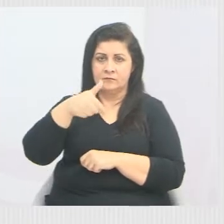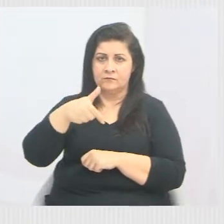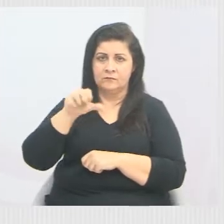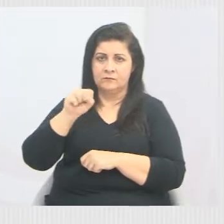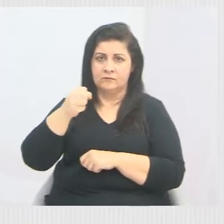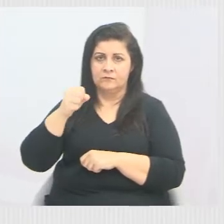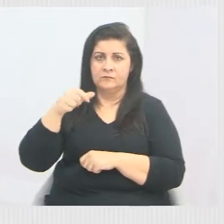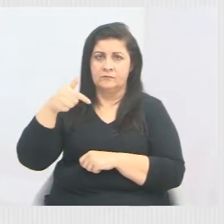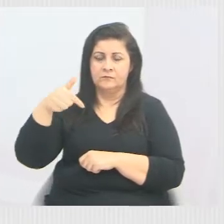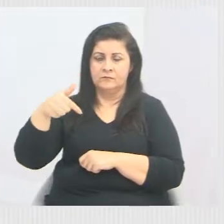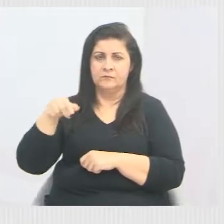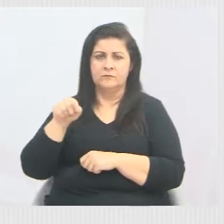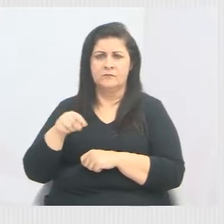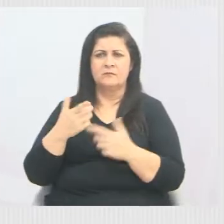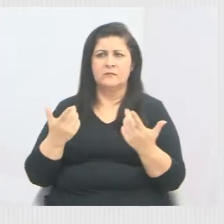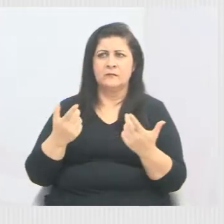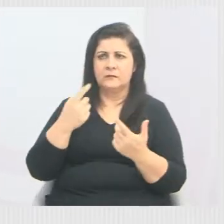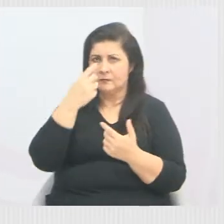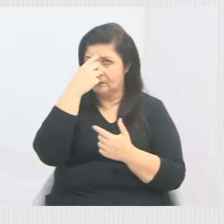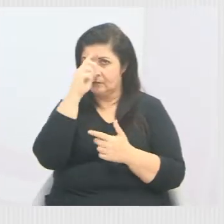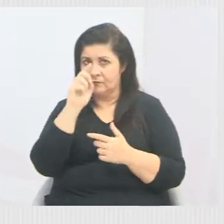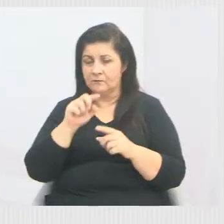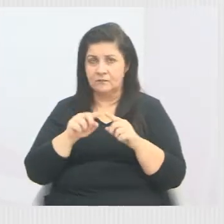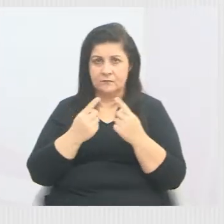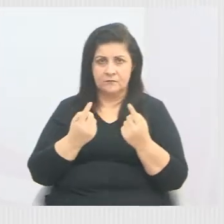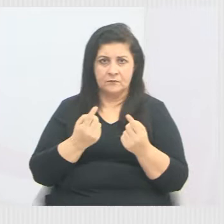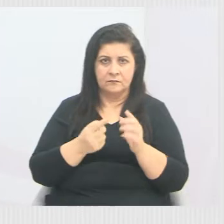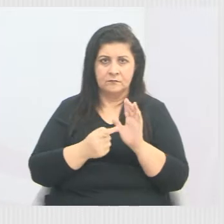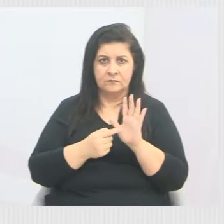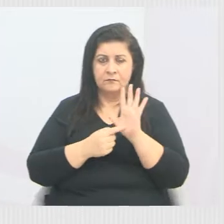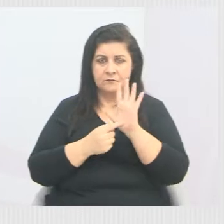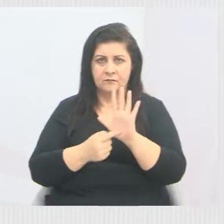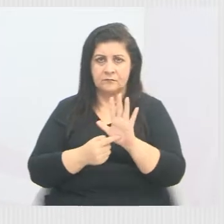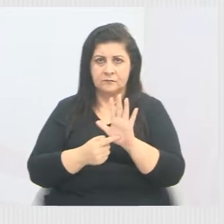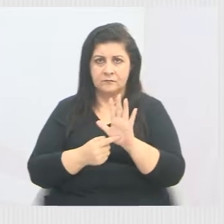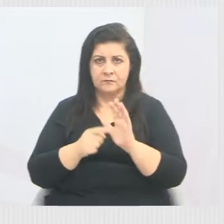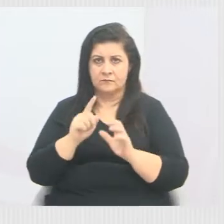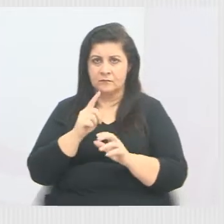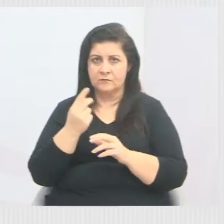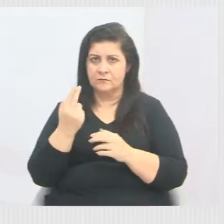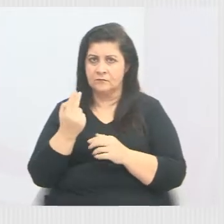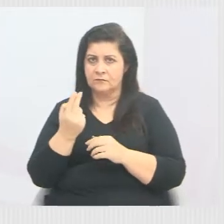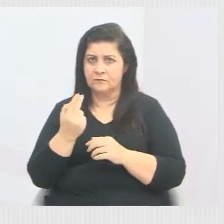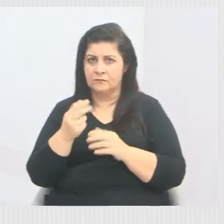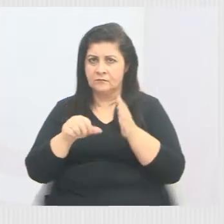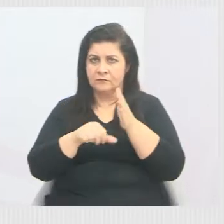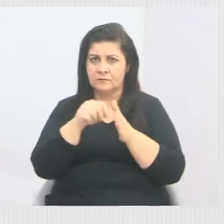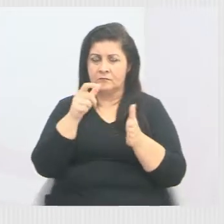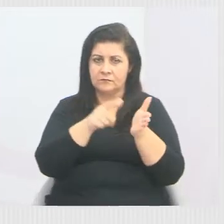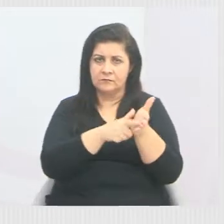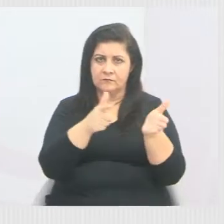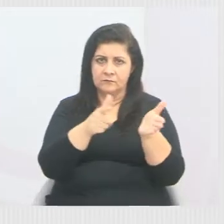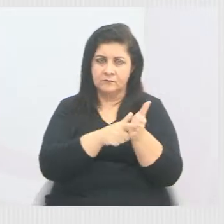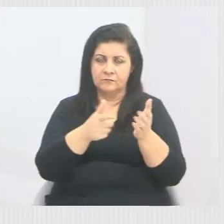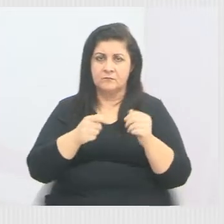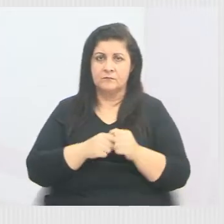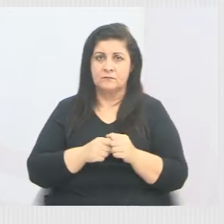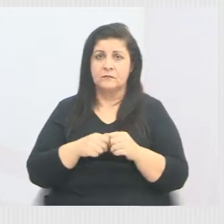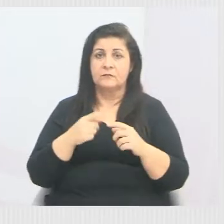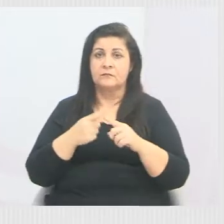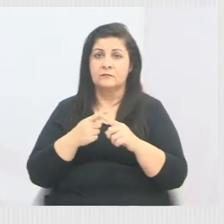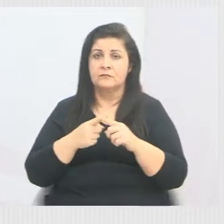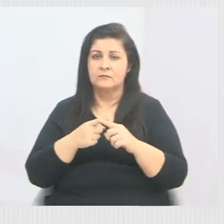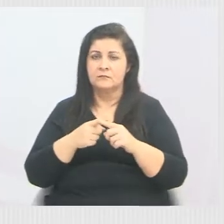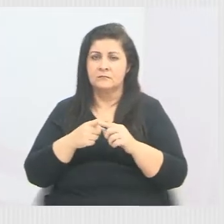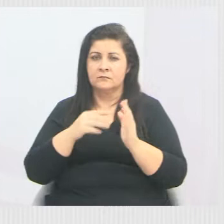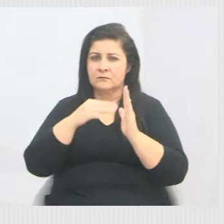912.787.000. Vocês podem se perguntar, mas esse valor que está sendo apresentado não é o mesmo que está na primeira página. É que, conforme a metodologia